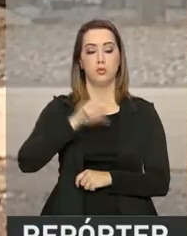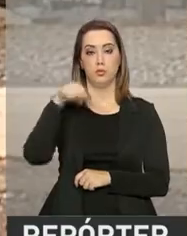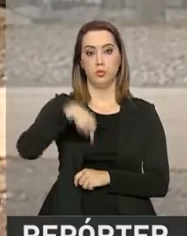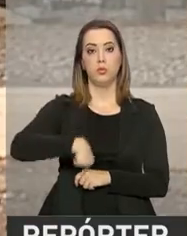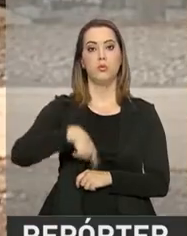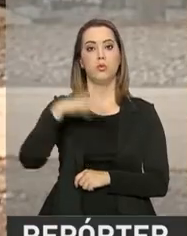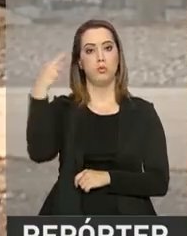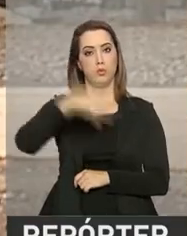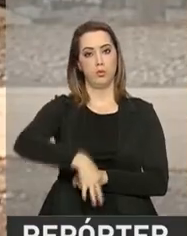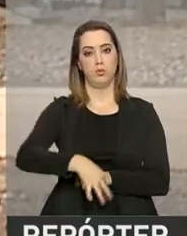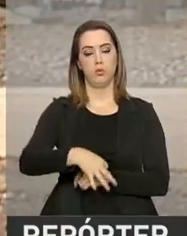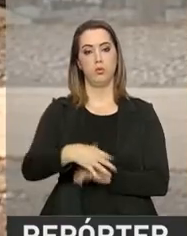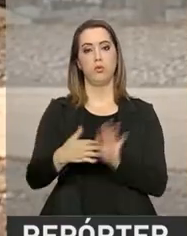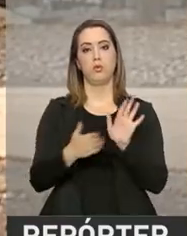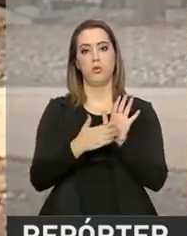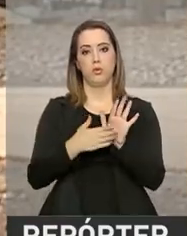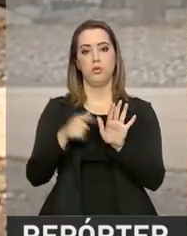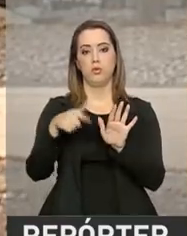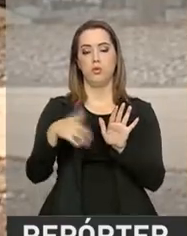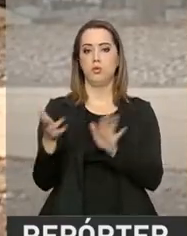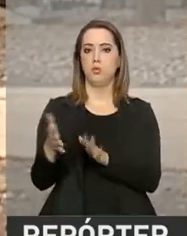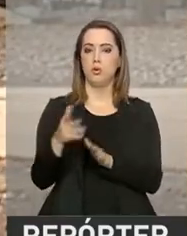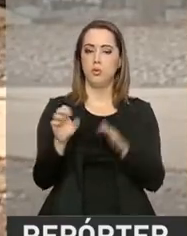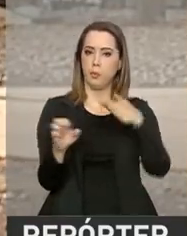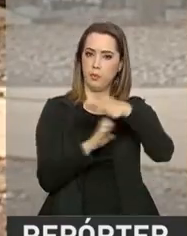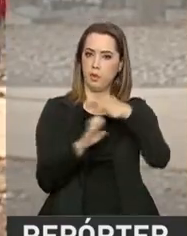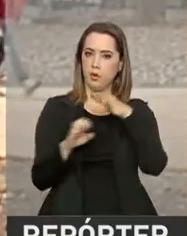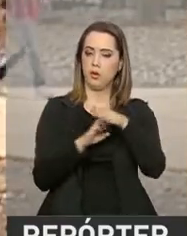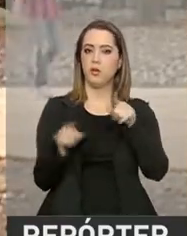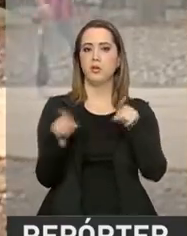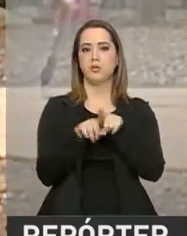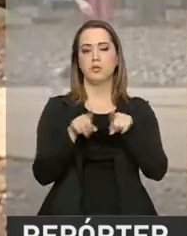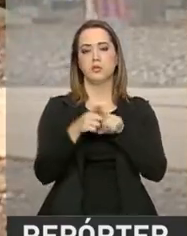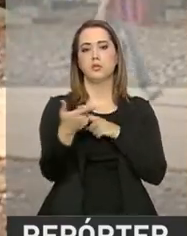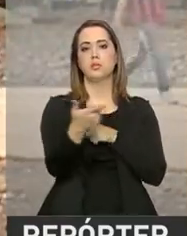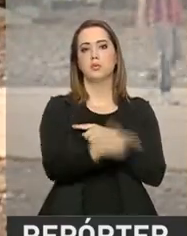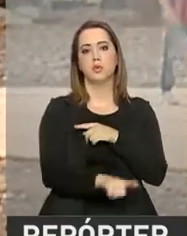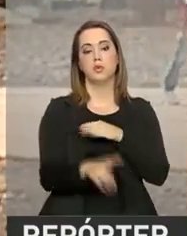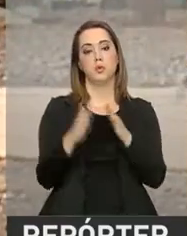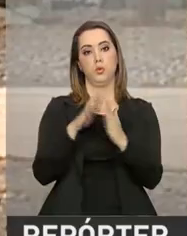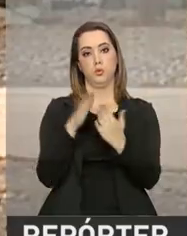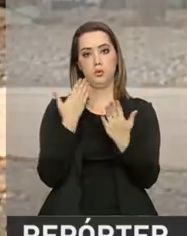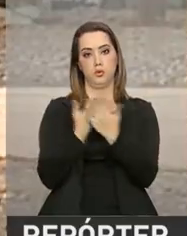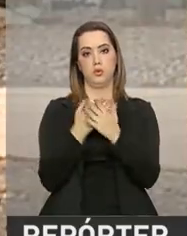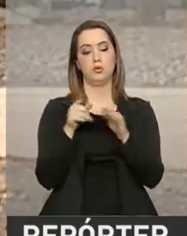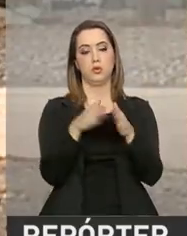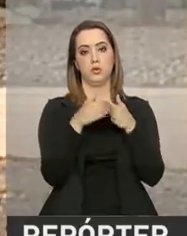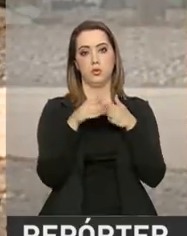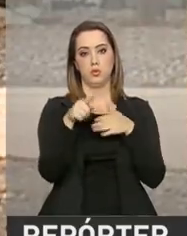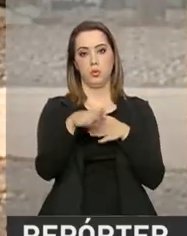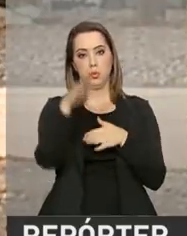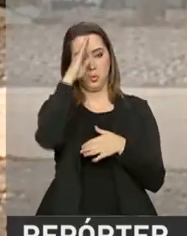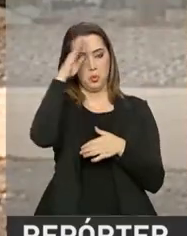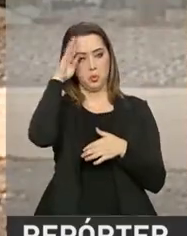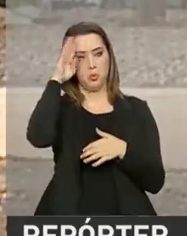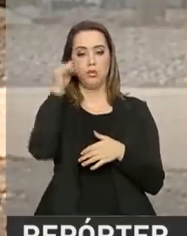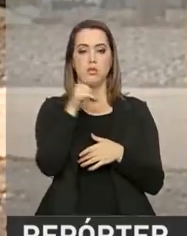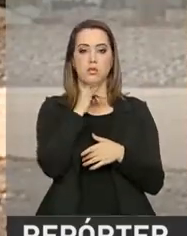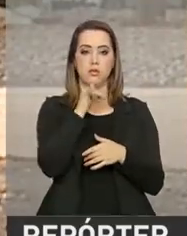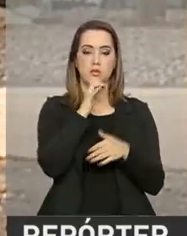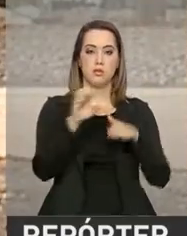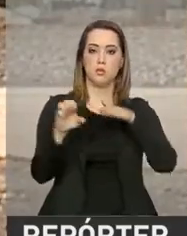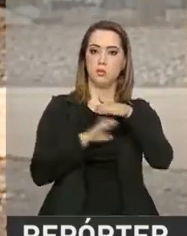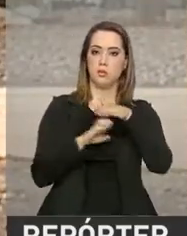oficialmente. Ele é exigido por empresas e também por instituições de ensino. As universidades, por exemplo, exigem o exame